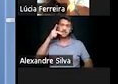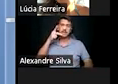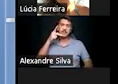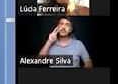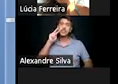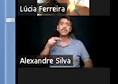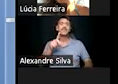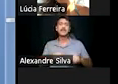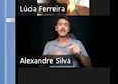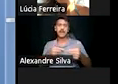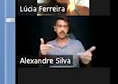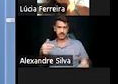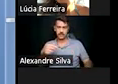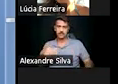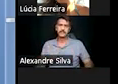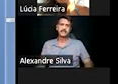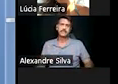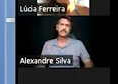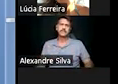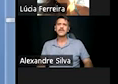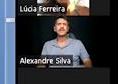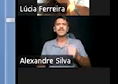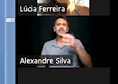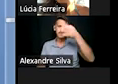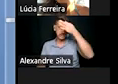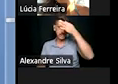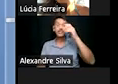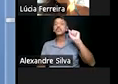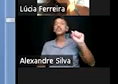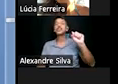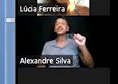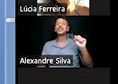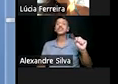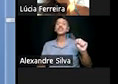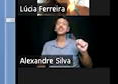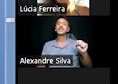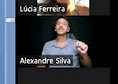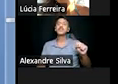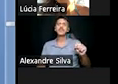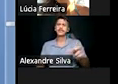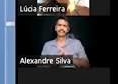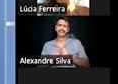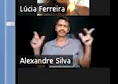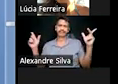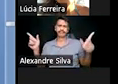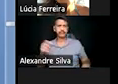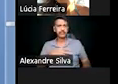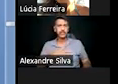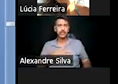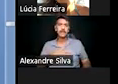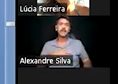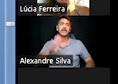material. Numa atitude absolutamente extemporânea.